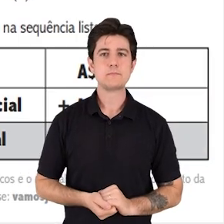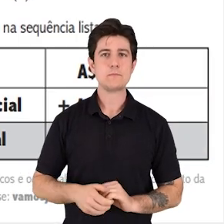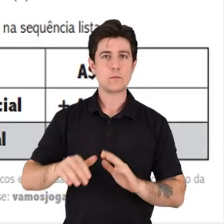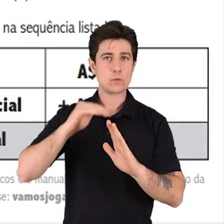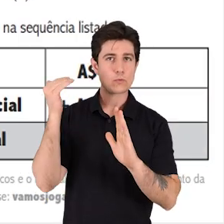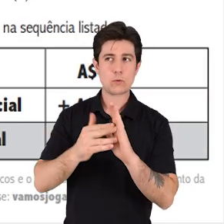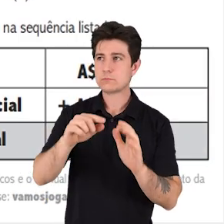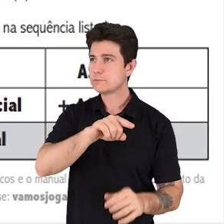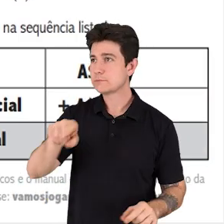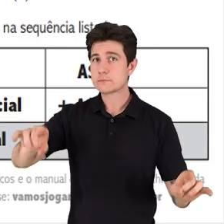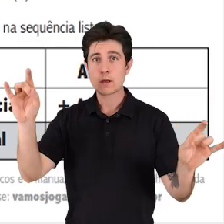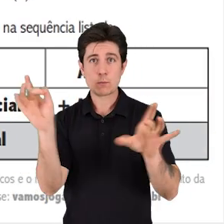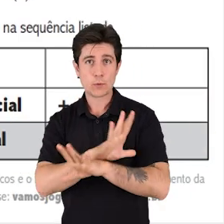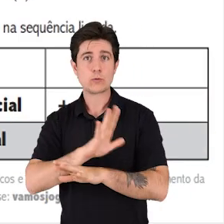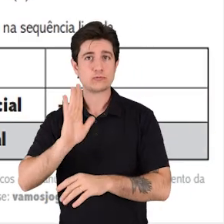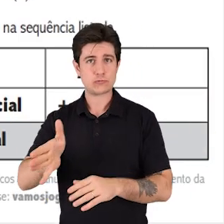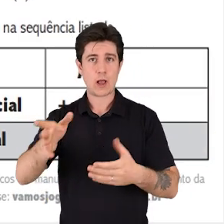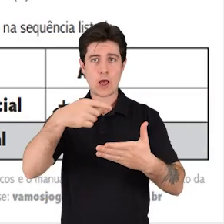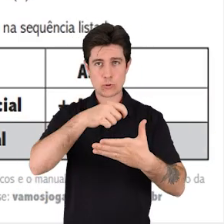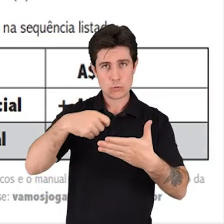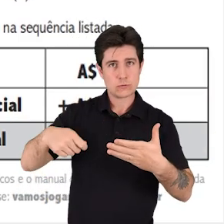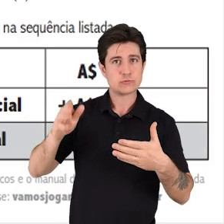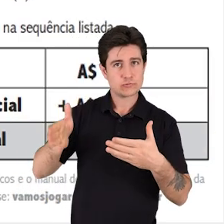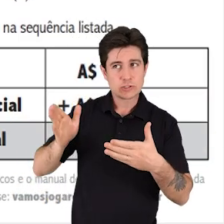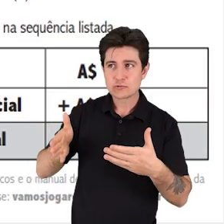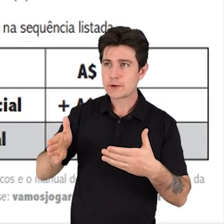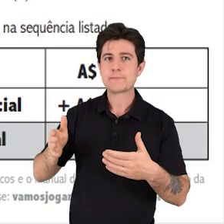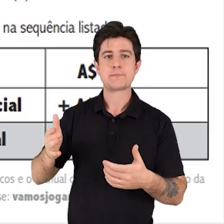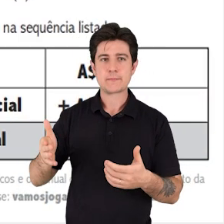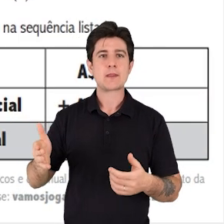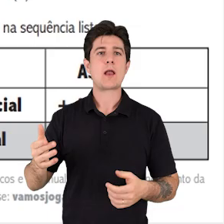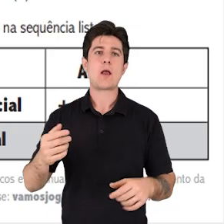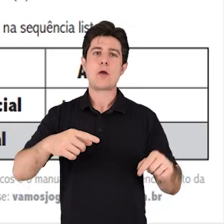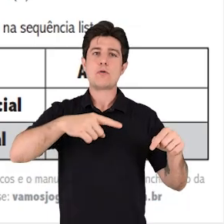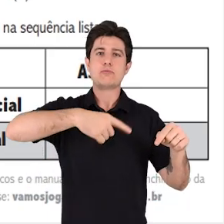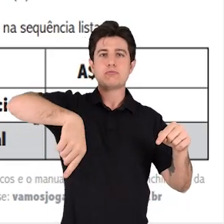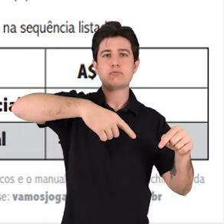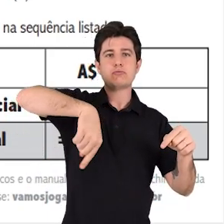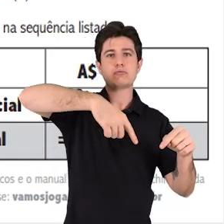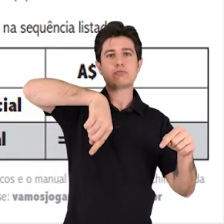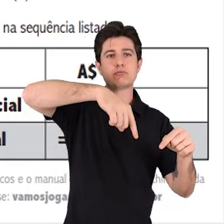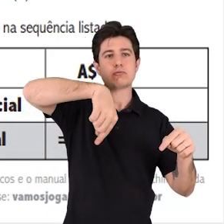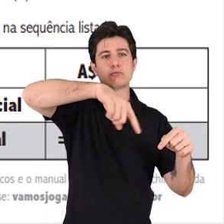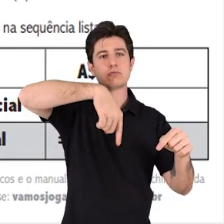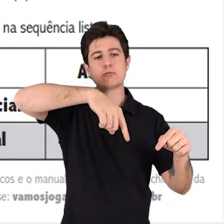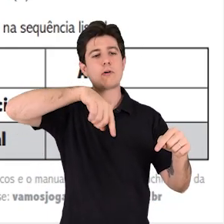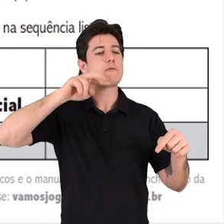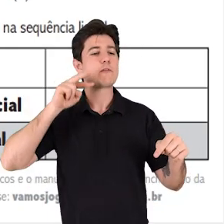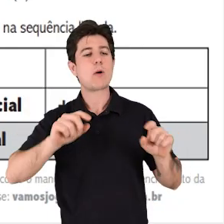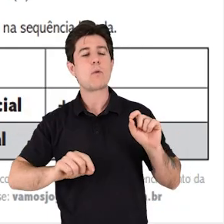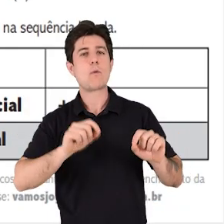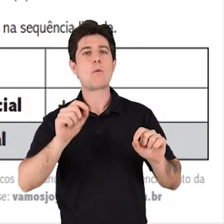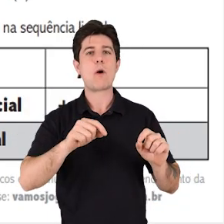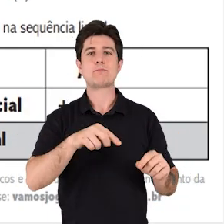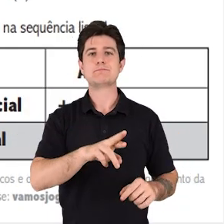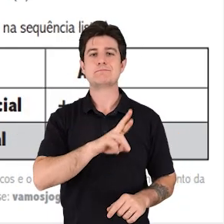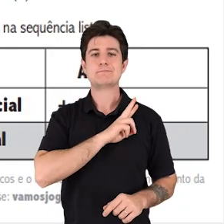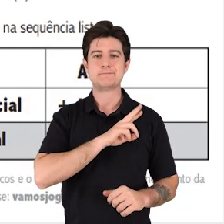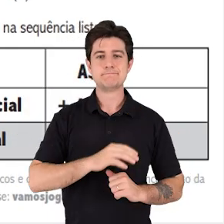Uma vez que todos tenham anotado esses totais, no verso da tabela, cada jogador irá rodar uma vez a roleta das obrigações.